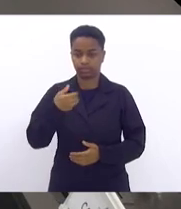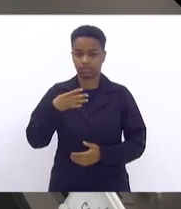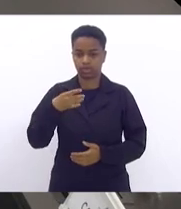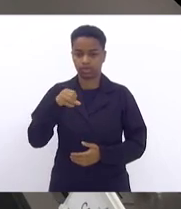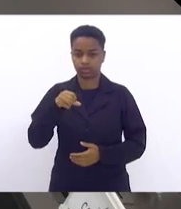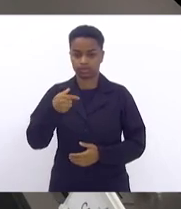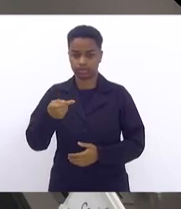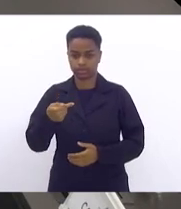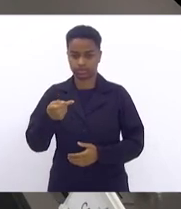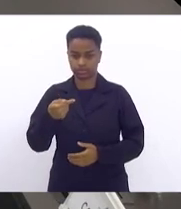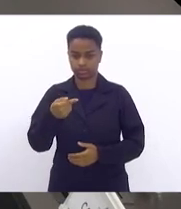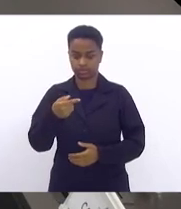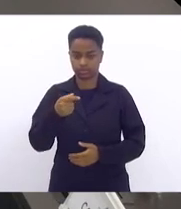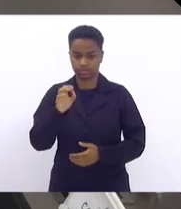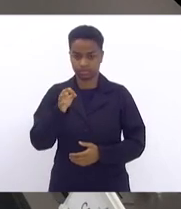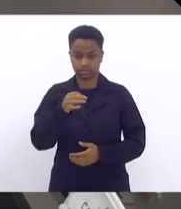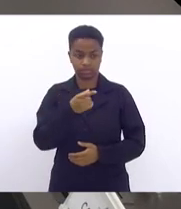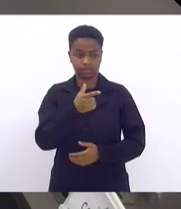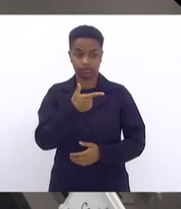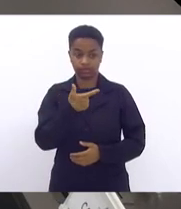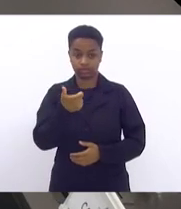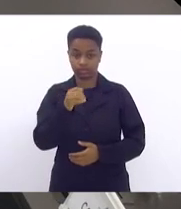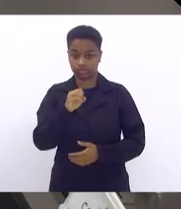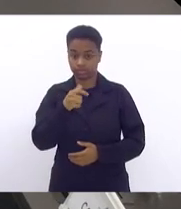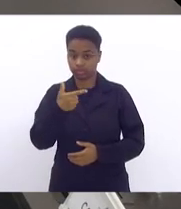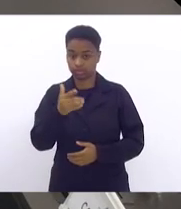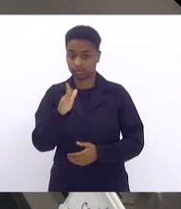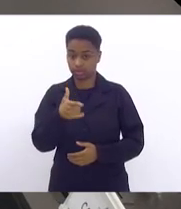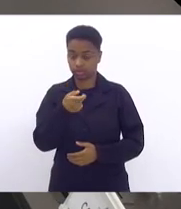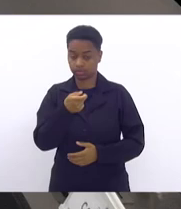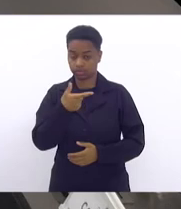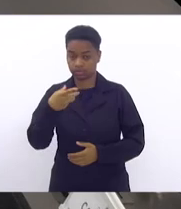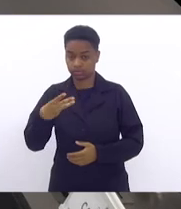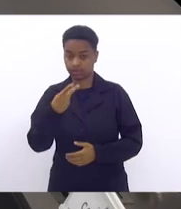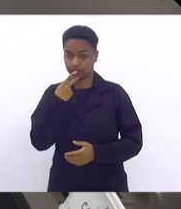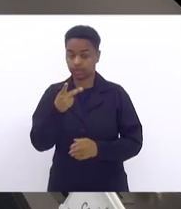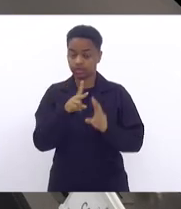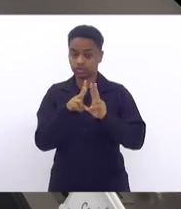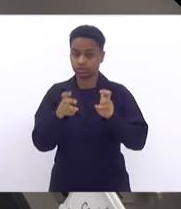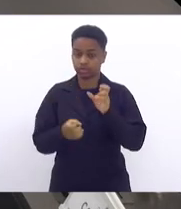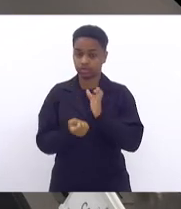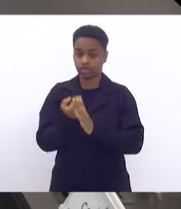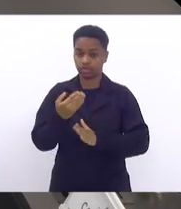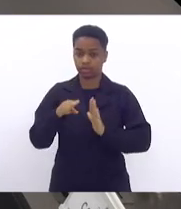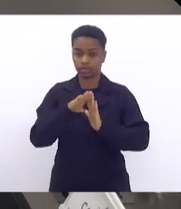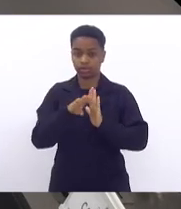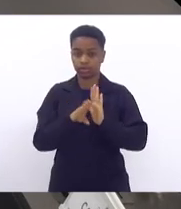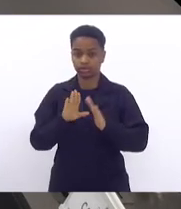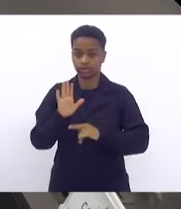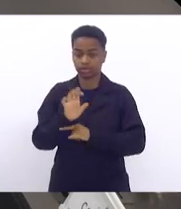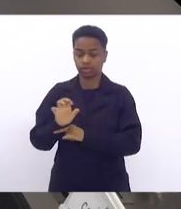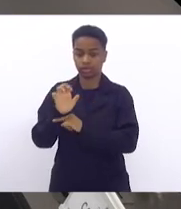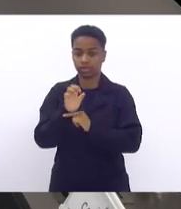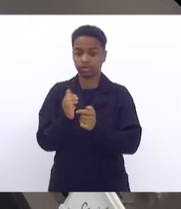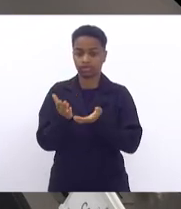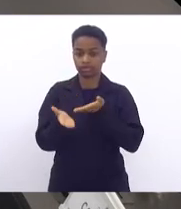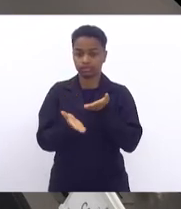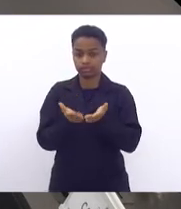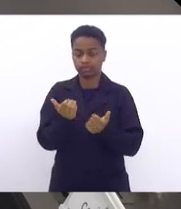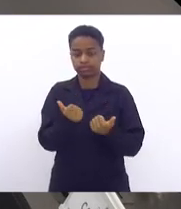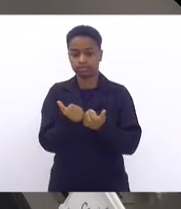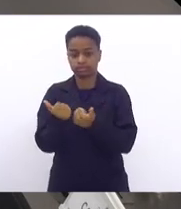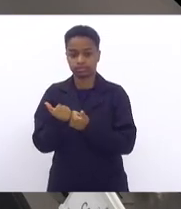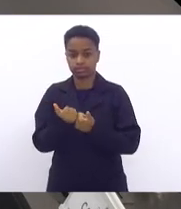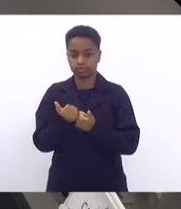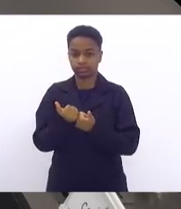1497. 2102 de 2003. A emenda dispõe sobre a implementação do Programa Estadual de Assistência Especializada